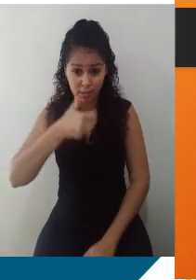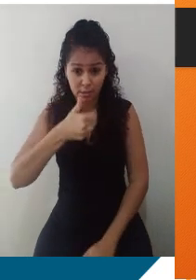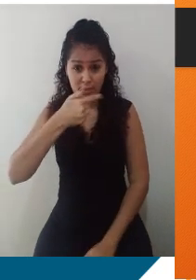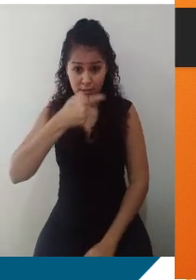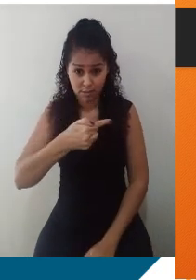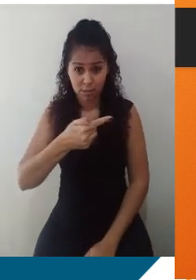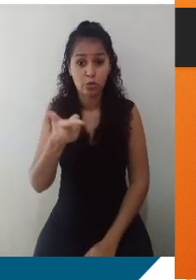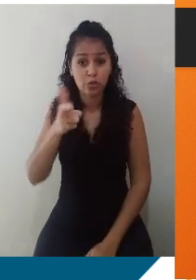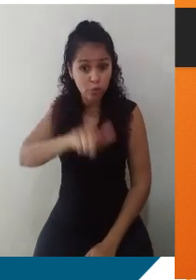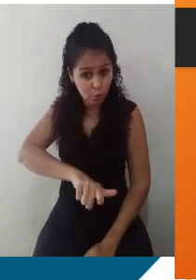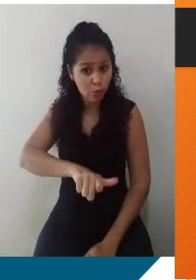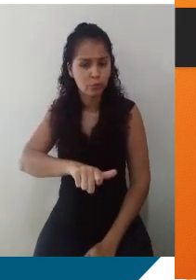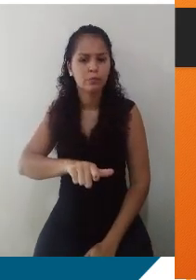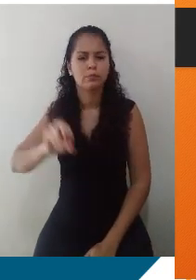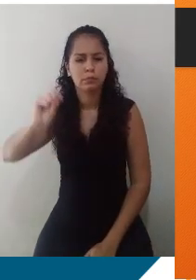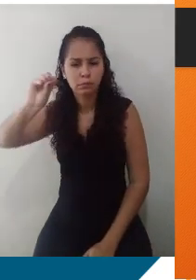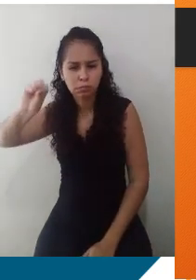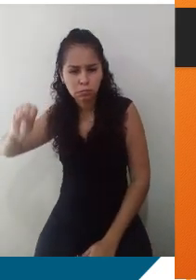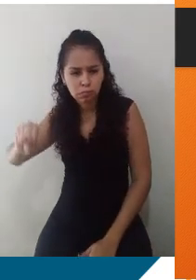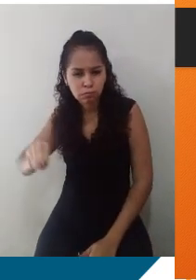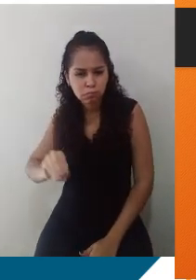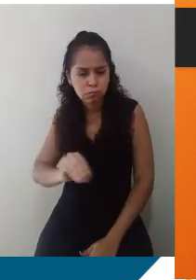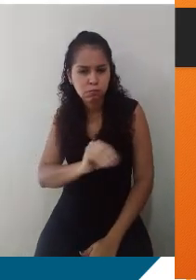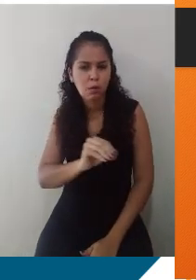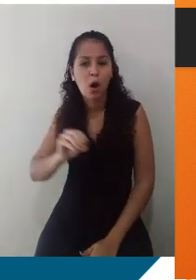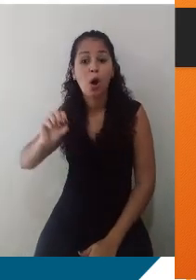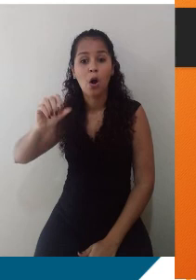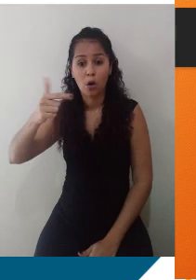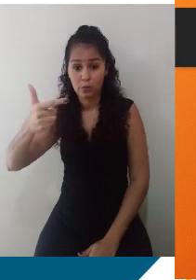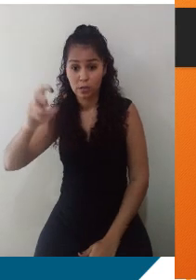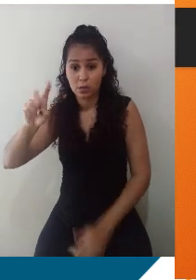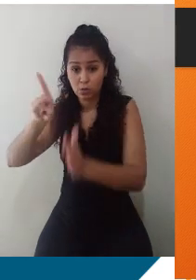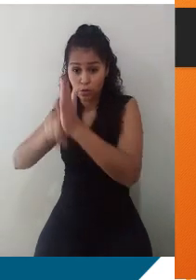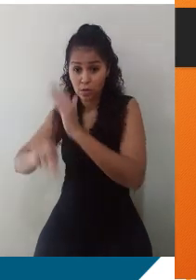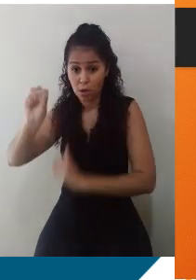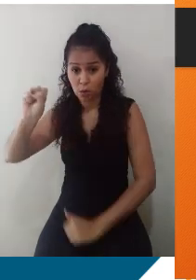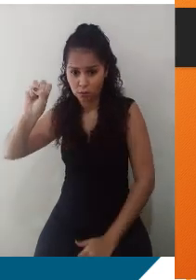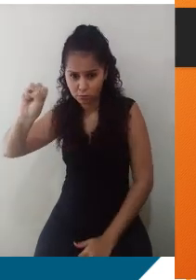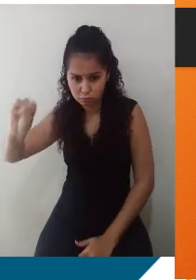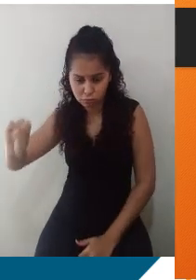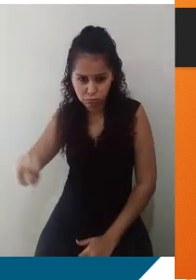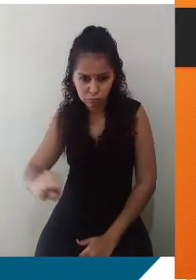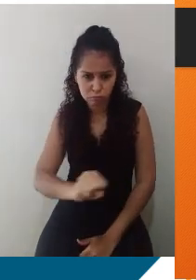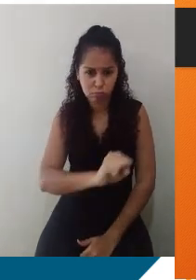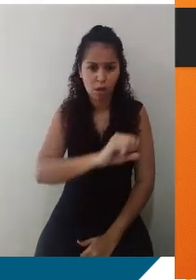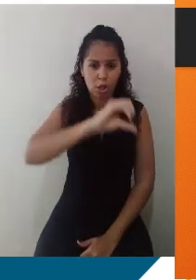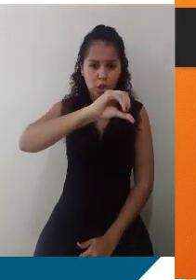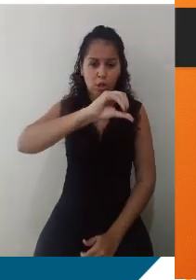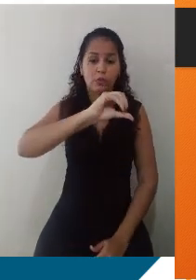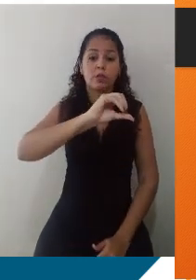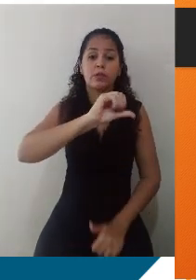17. Nós vamos repetir a ideia transferindo 8 unidades do 25 para o 9, de modo que o 9 vai aumentar